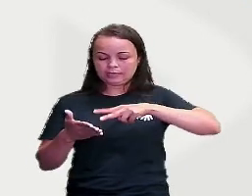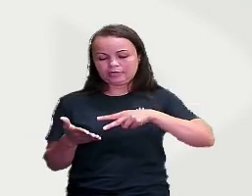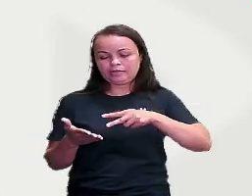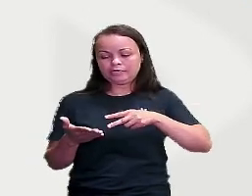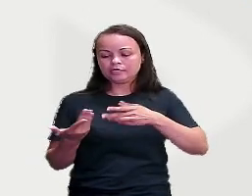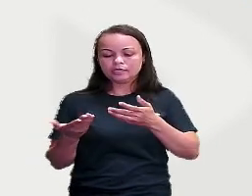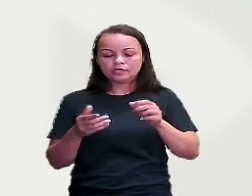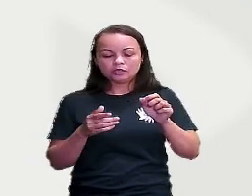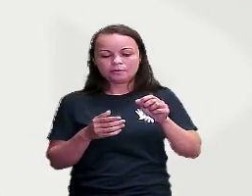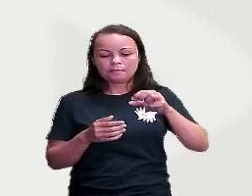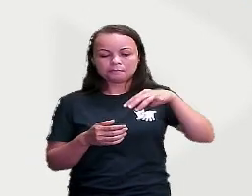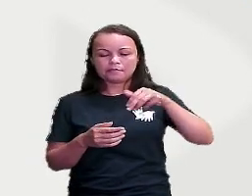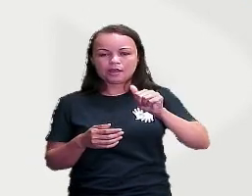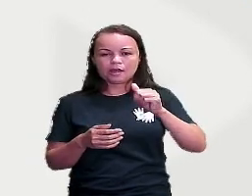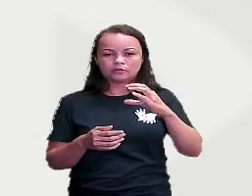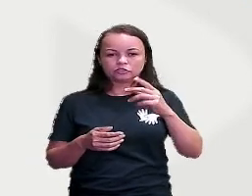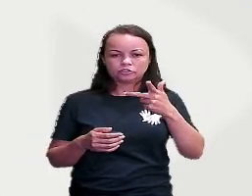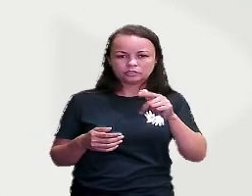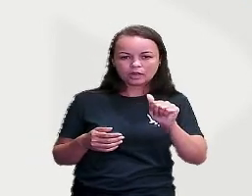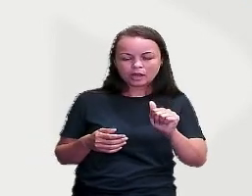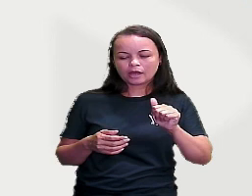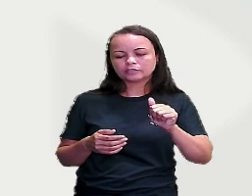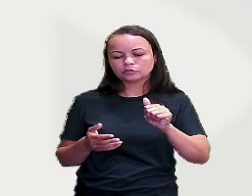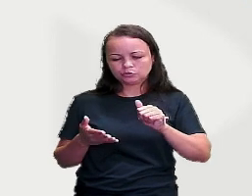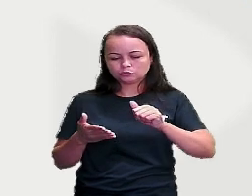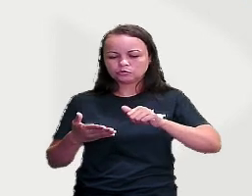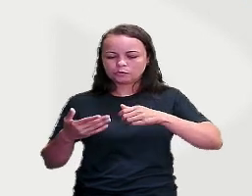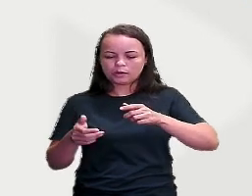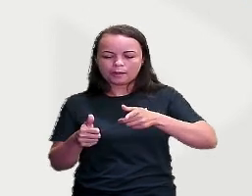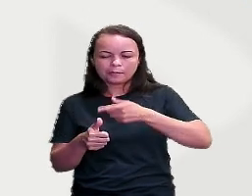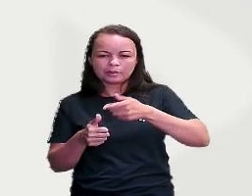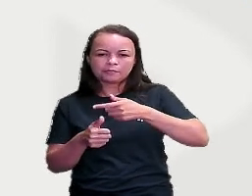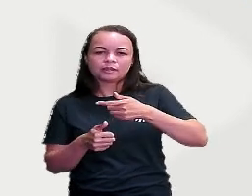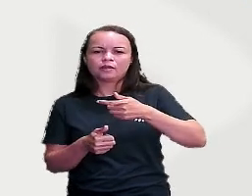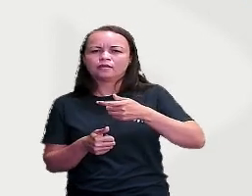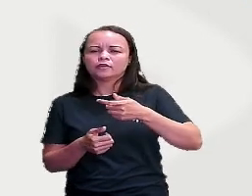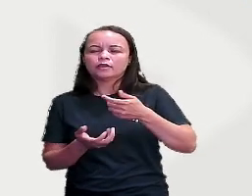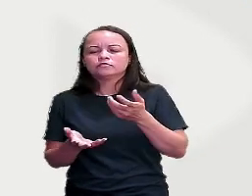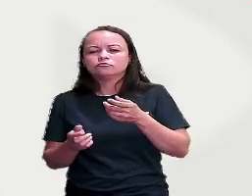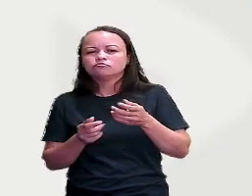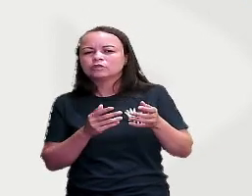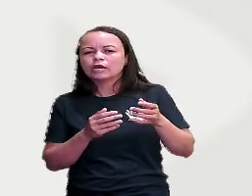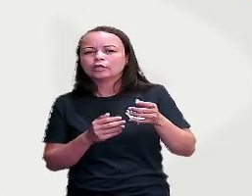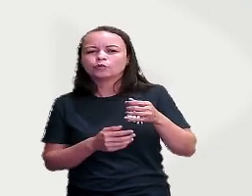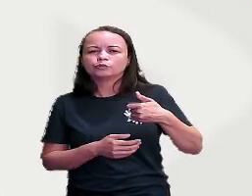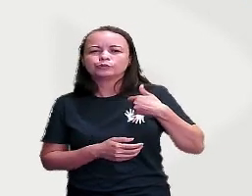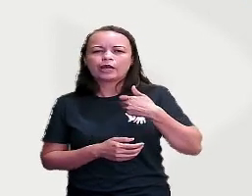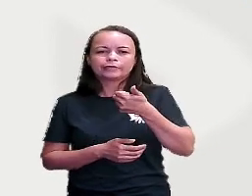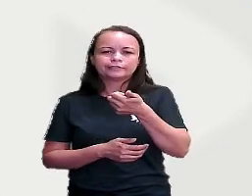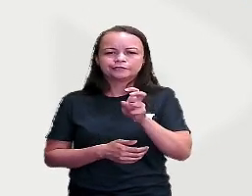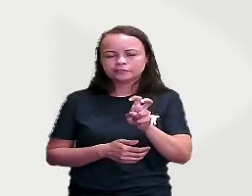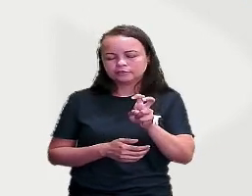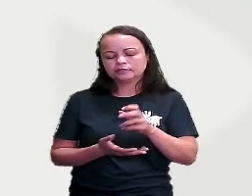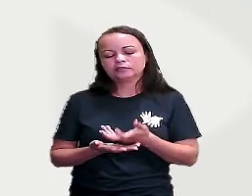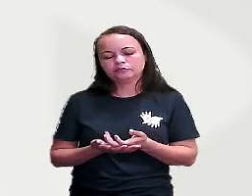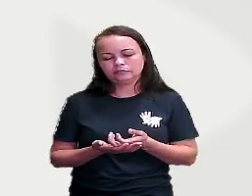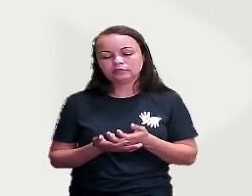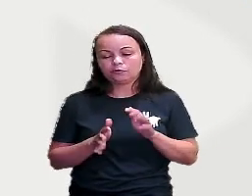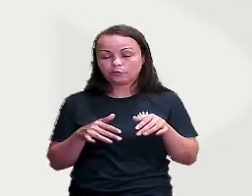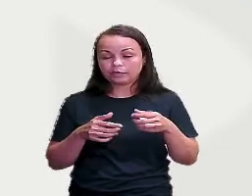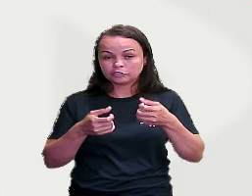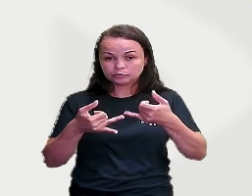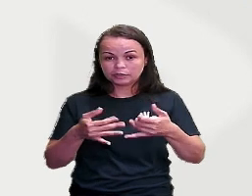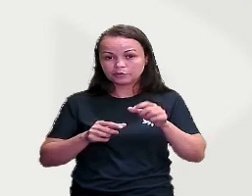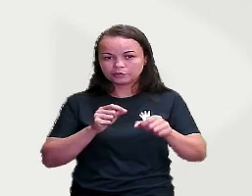15 anos de idade, né? Ele não leu o autor em si. Ele leu o livro desse autor. Então, li um livro de Machado de Assis